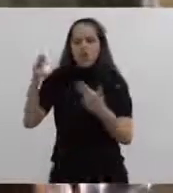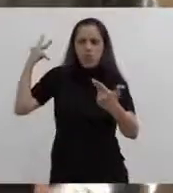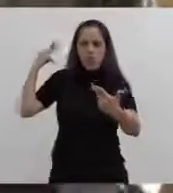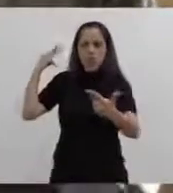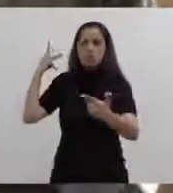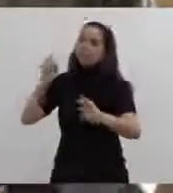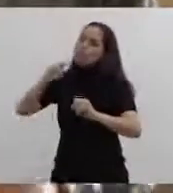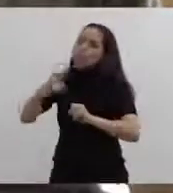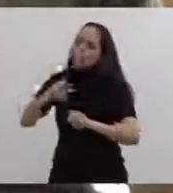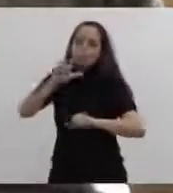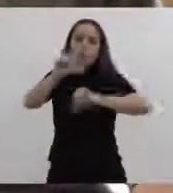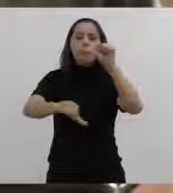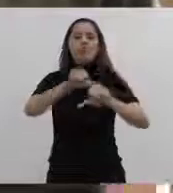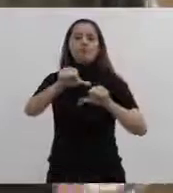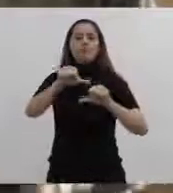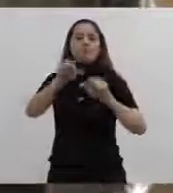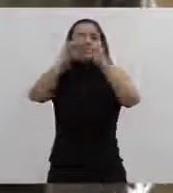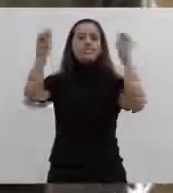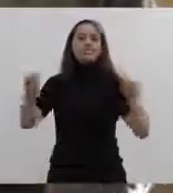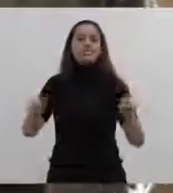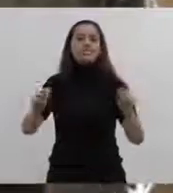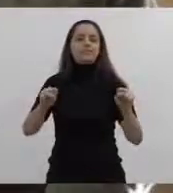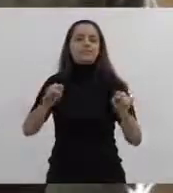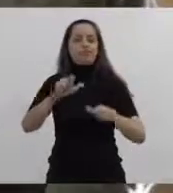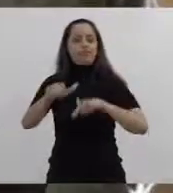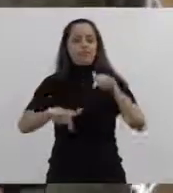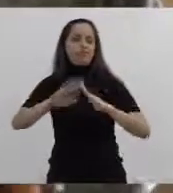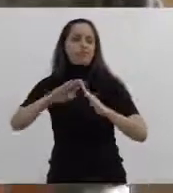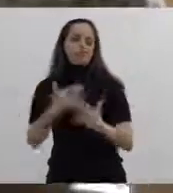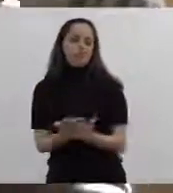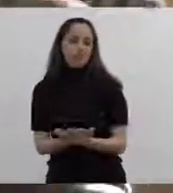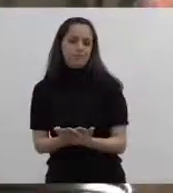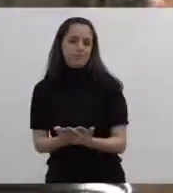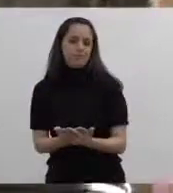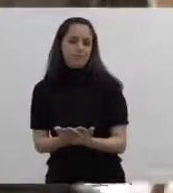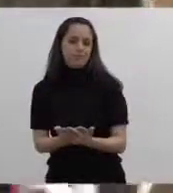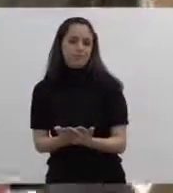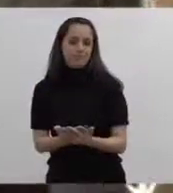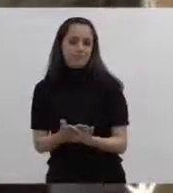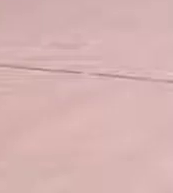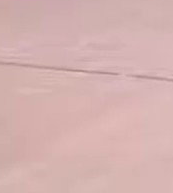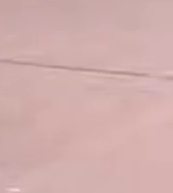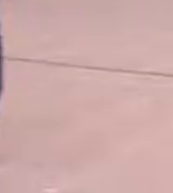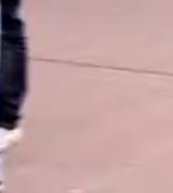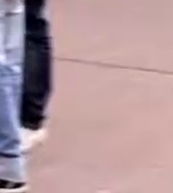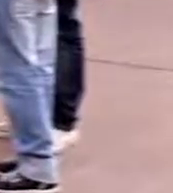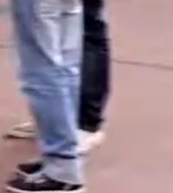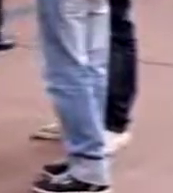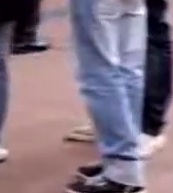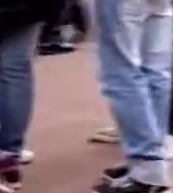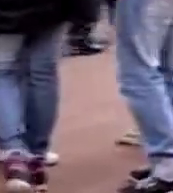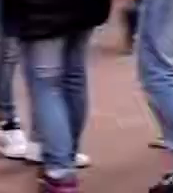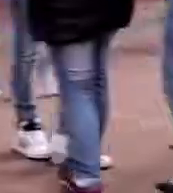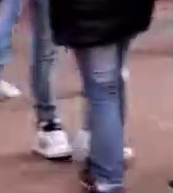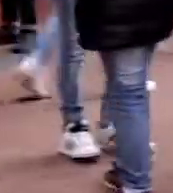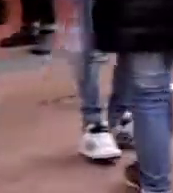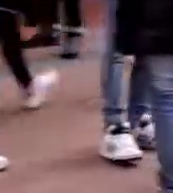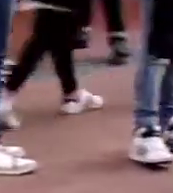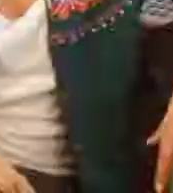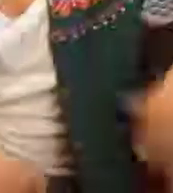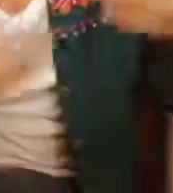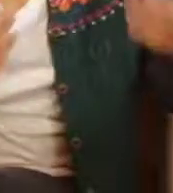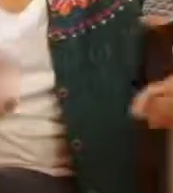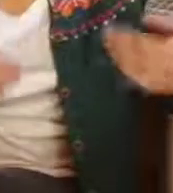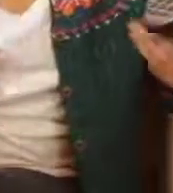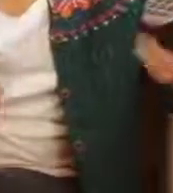velho sistema, ou se, para esse estudante, precisamos gerar um outro tipo de escola. Cláudia caminha pelo pátio da